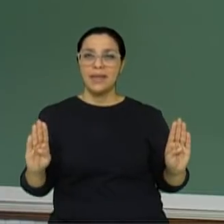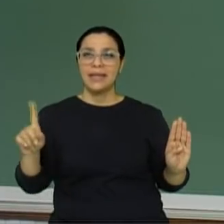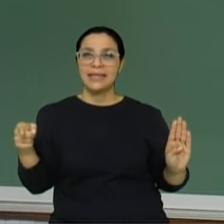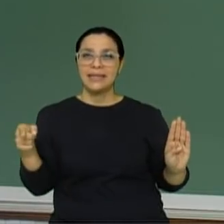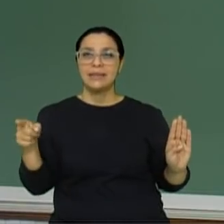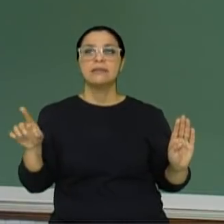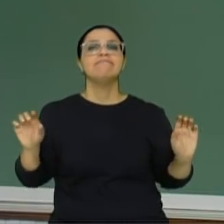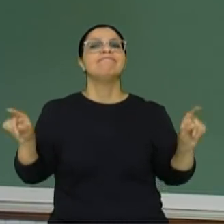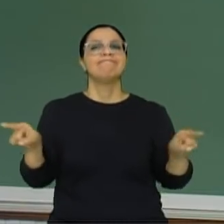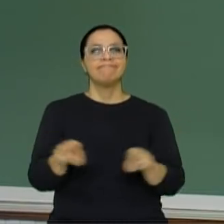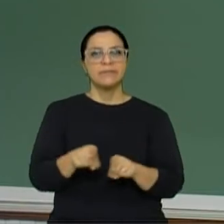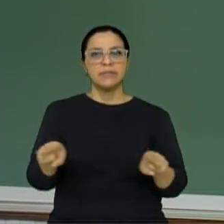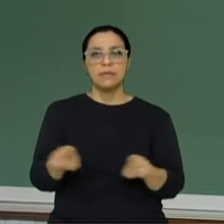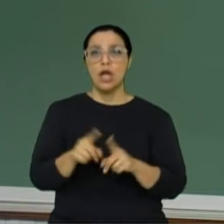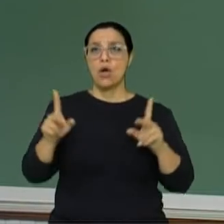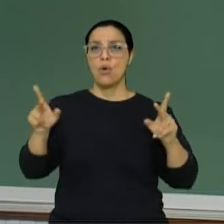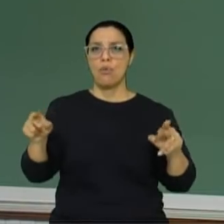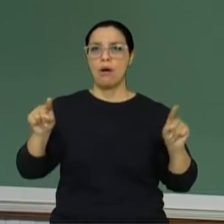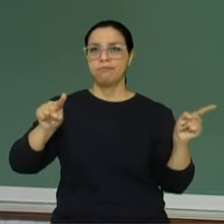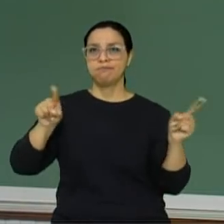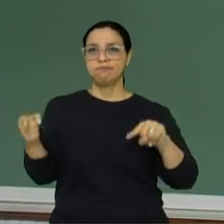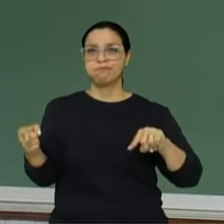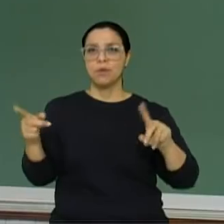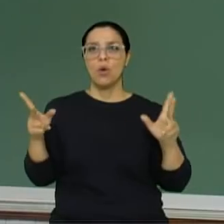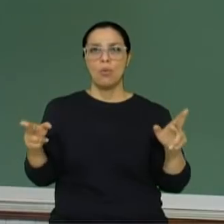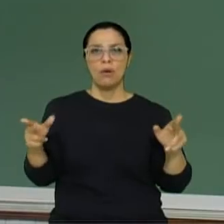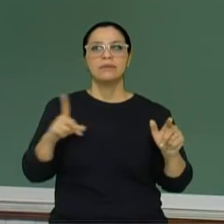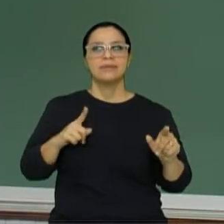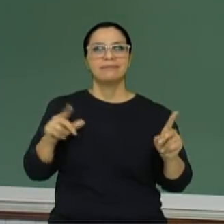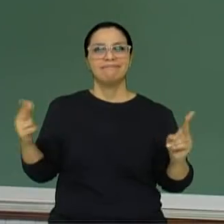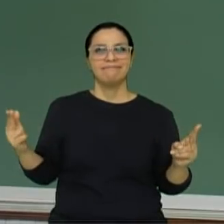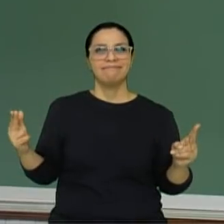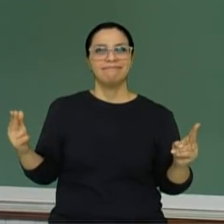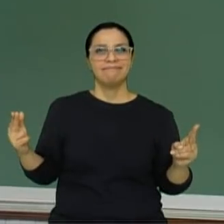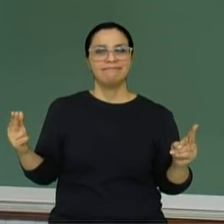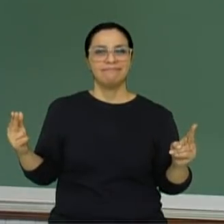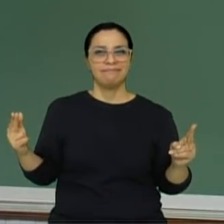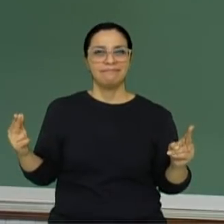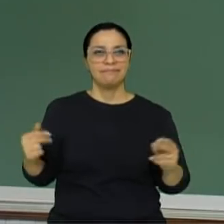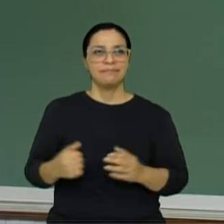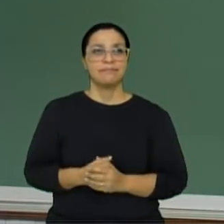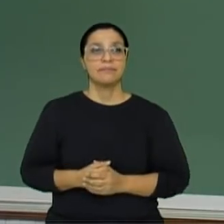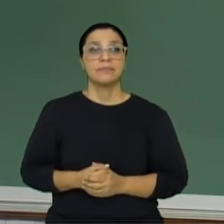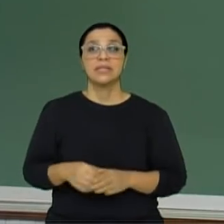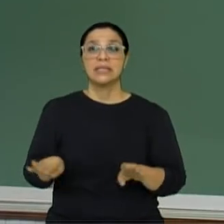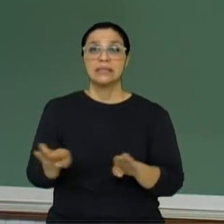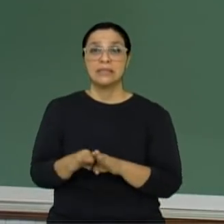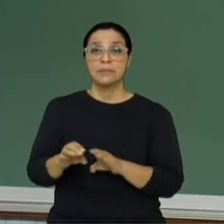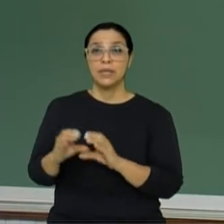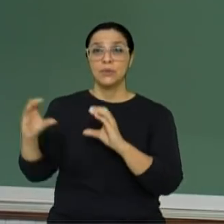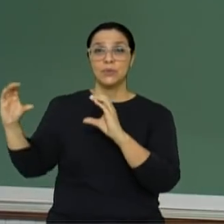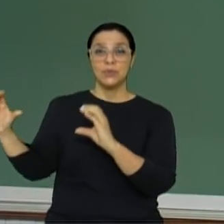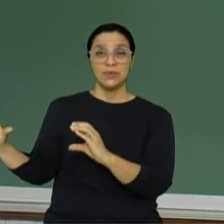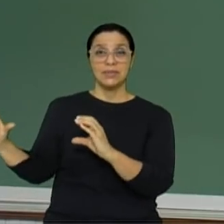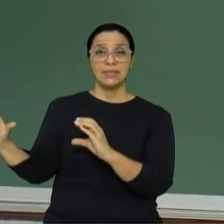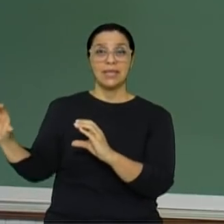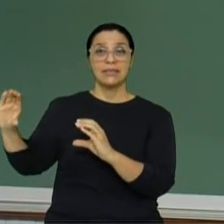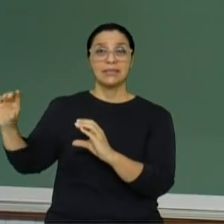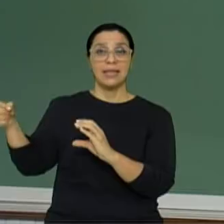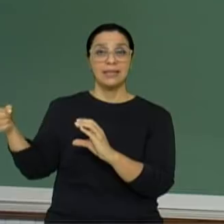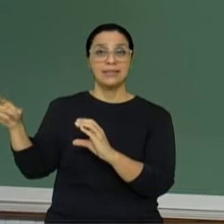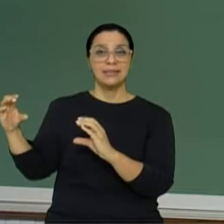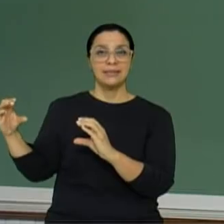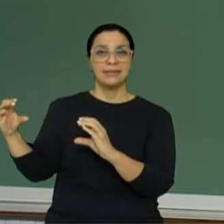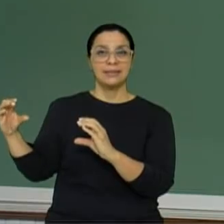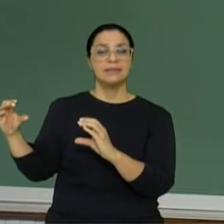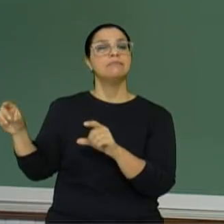está no vértice B', eles também são os correspondentes, né? Mais à esquerda da figura, não é isso? E o que está aqui no vértice C, que